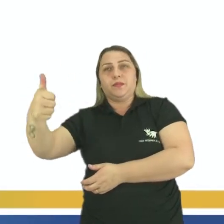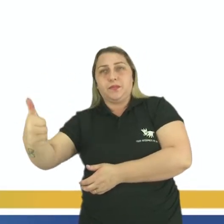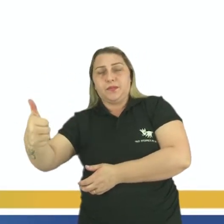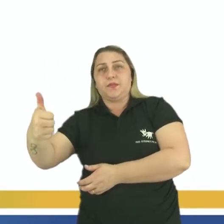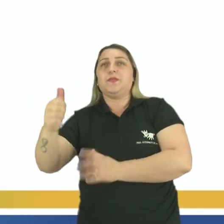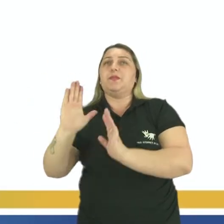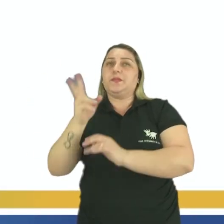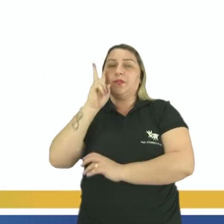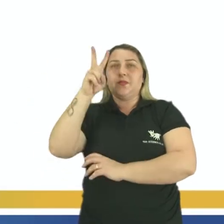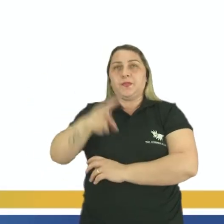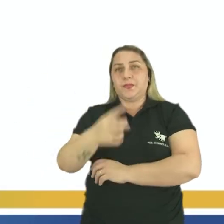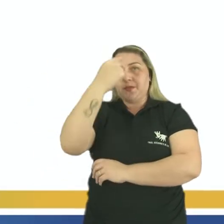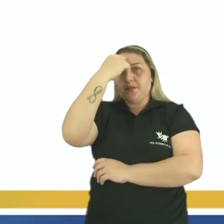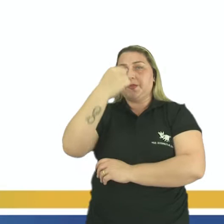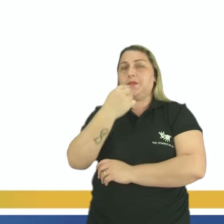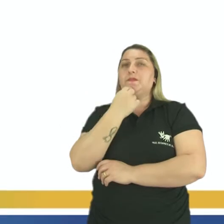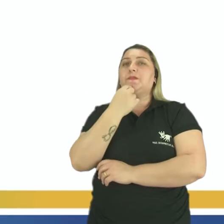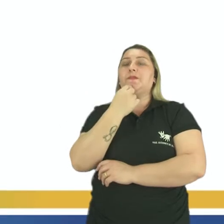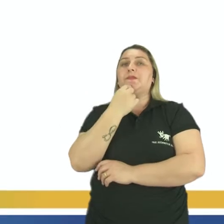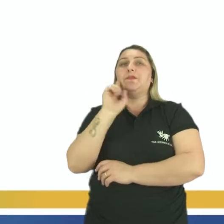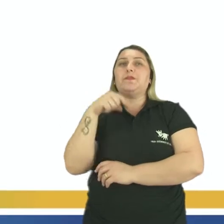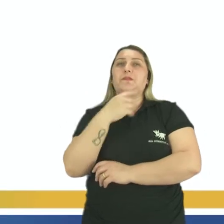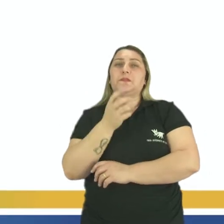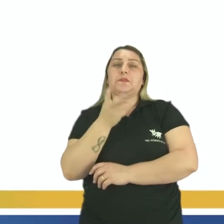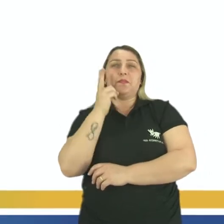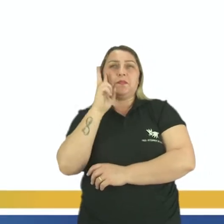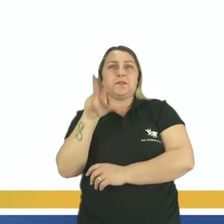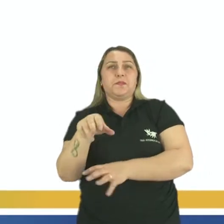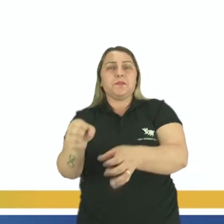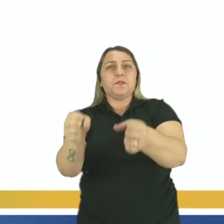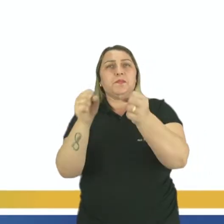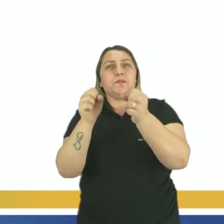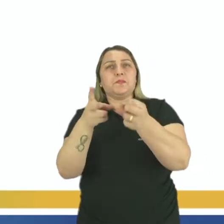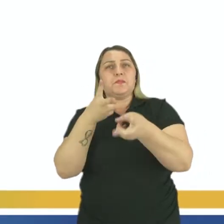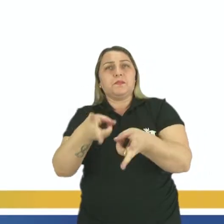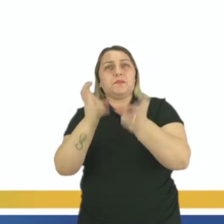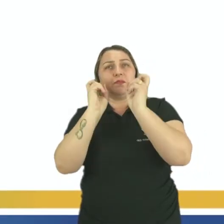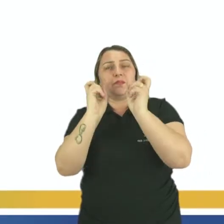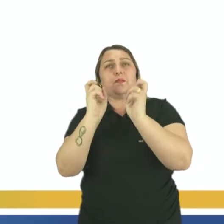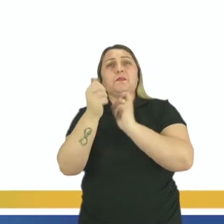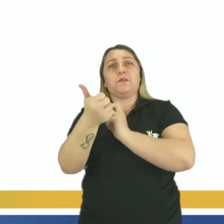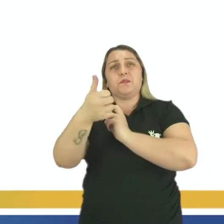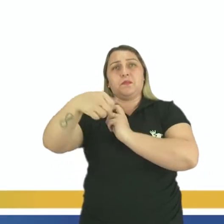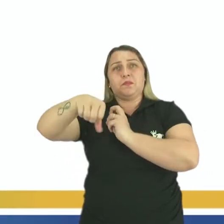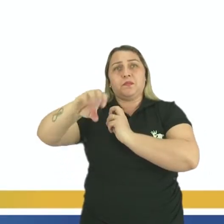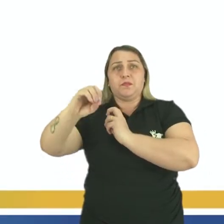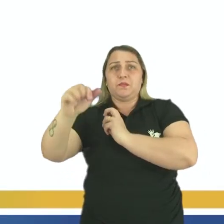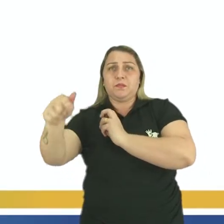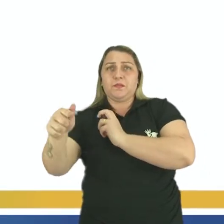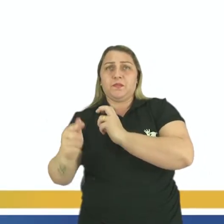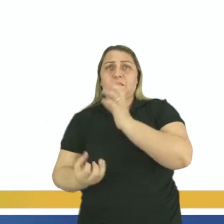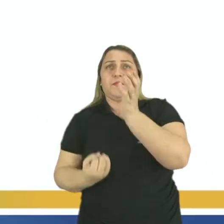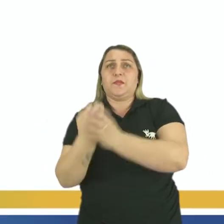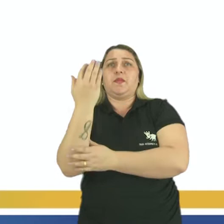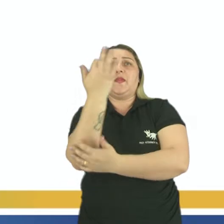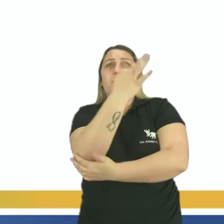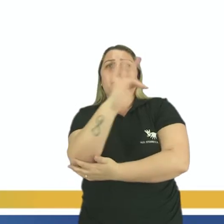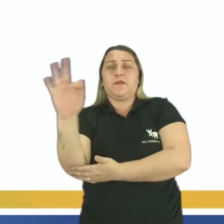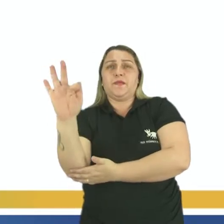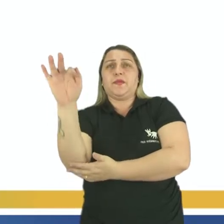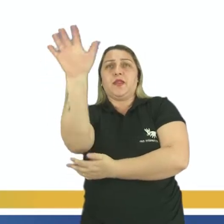gente pode ver essa imagem e aí a gente pode ver que em 1907 foi criada a